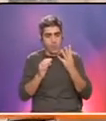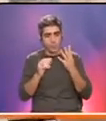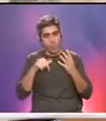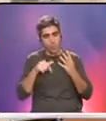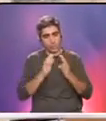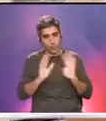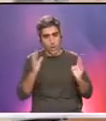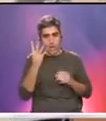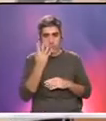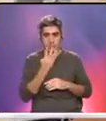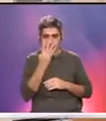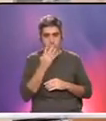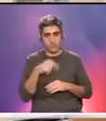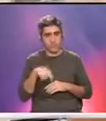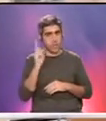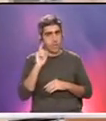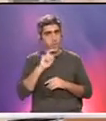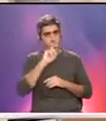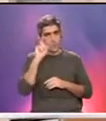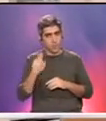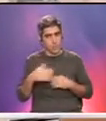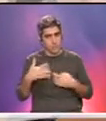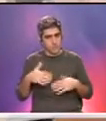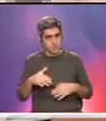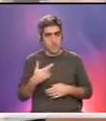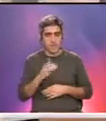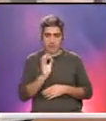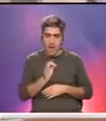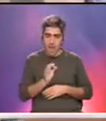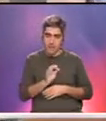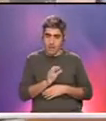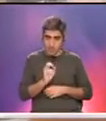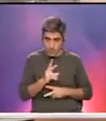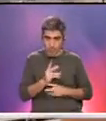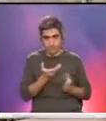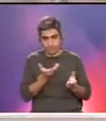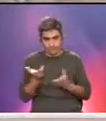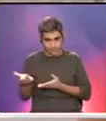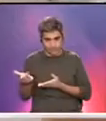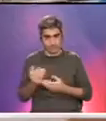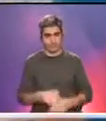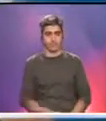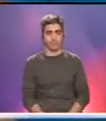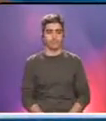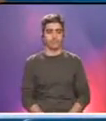bem? Vai ser um dia cumprido, já vai valer a pena. Sim, está bom? Faça favor.